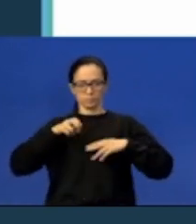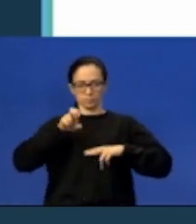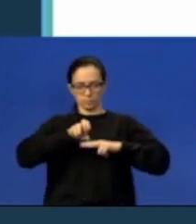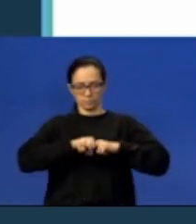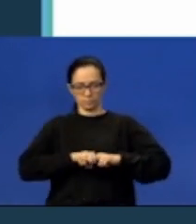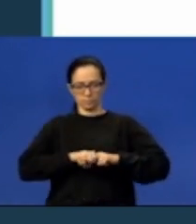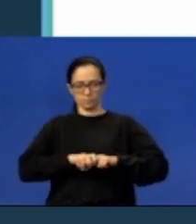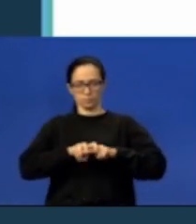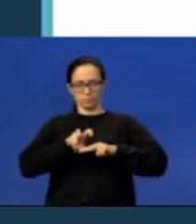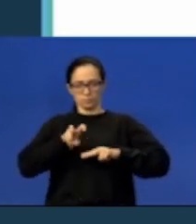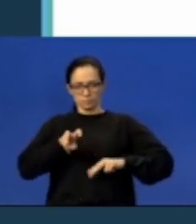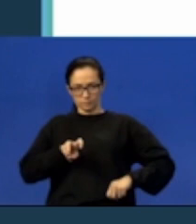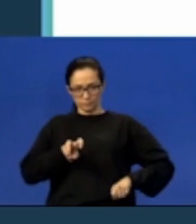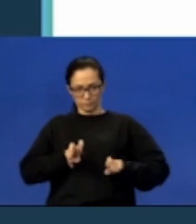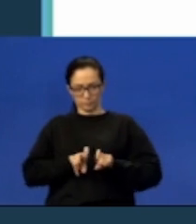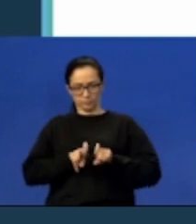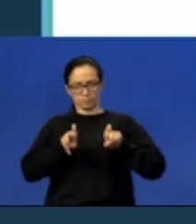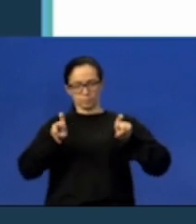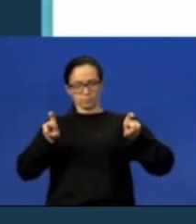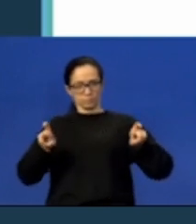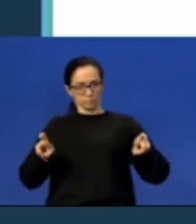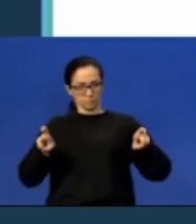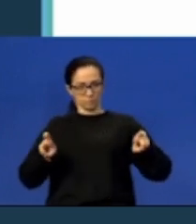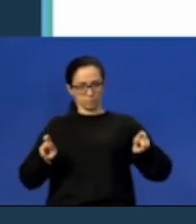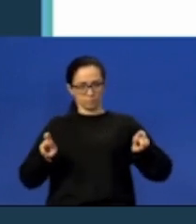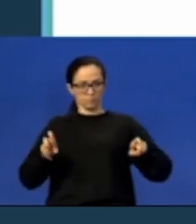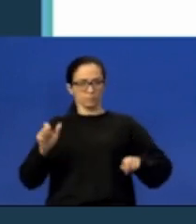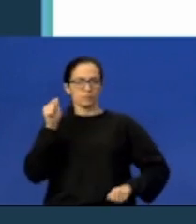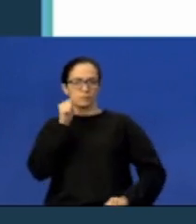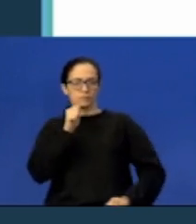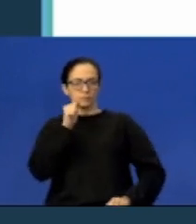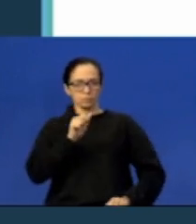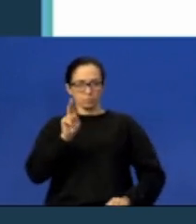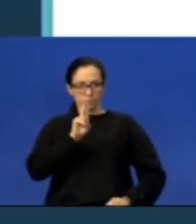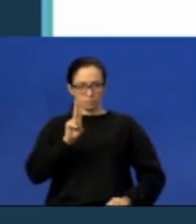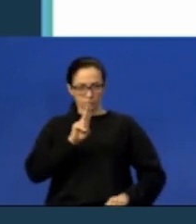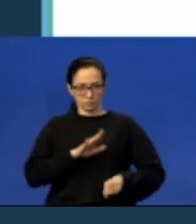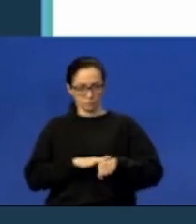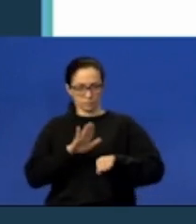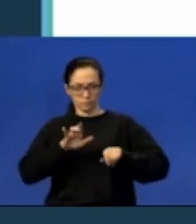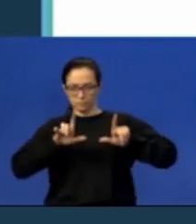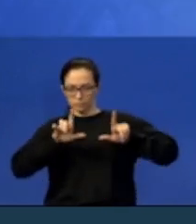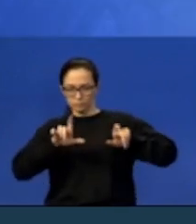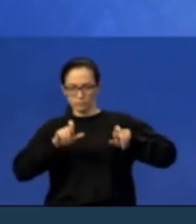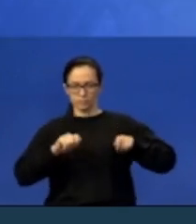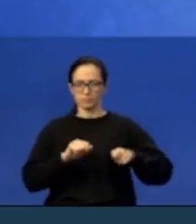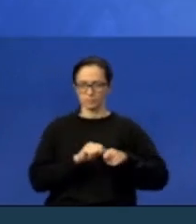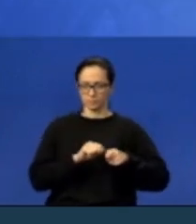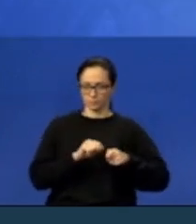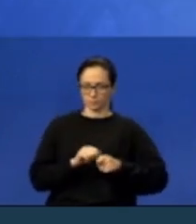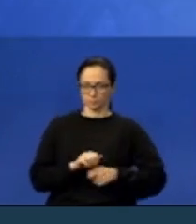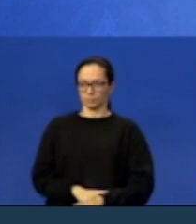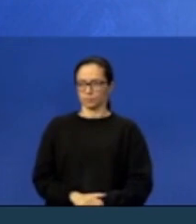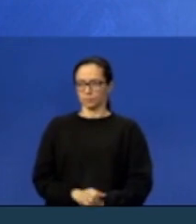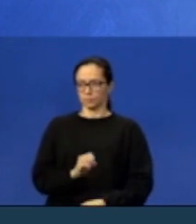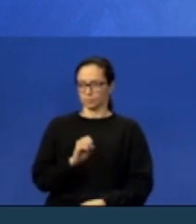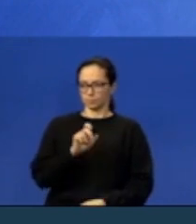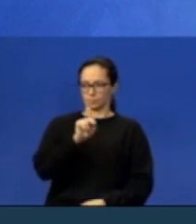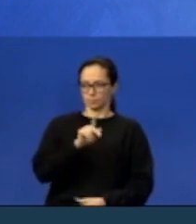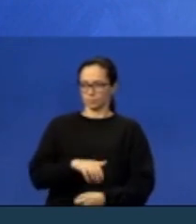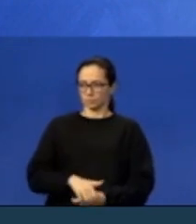com flexão de quadril e joelhos, e ela é muito utilizada, por exemplo, em exames ginecológicos. Nós vamos então agora dar início à